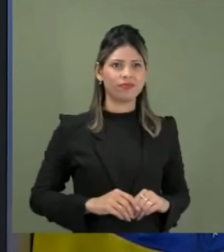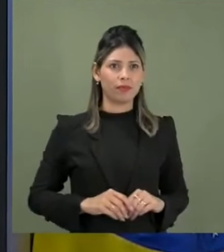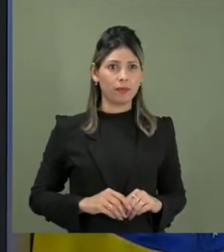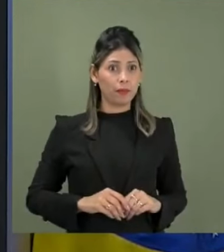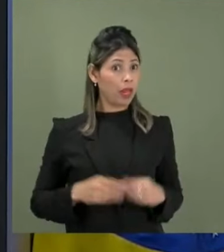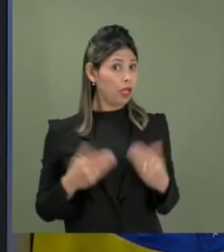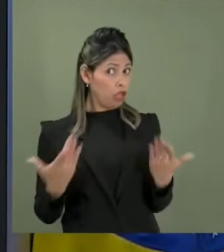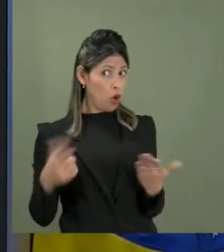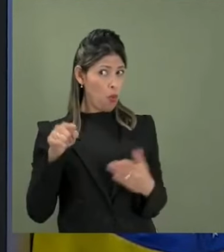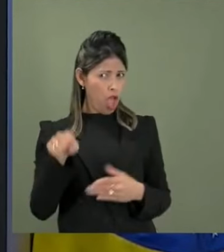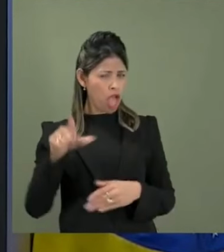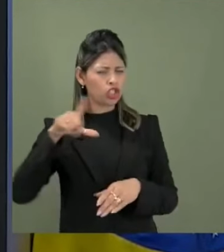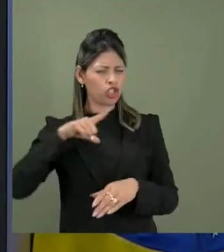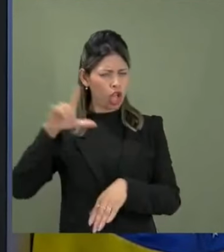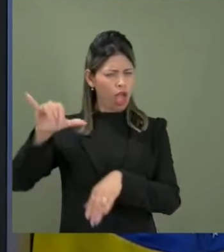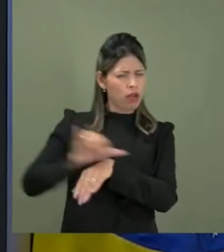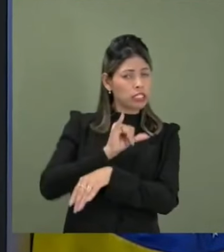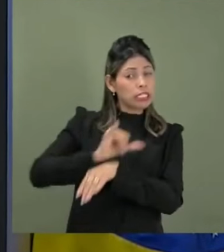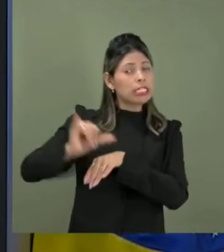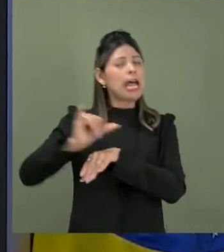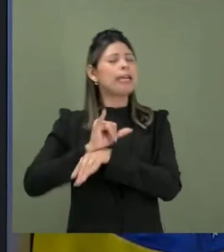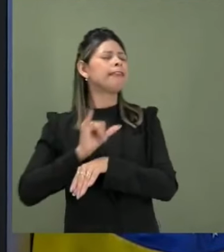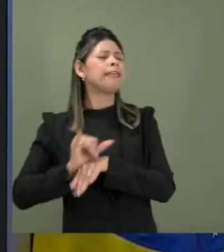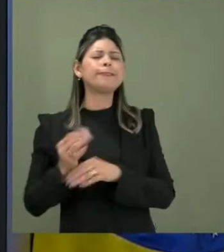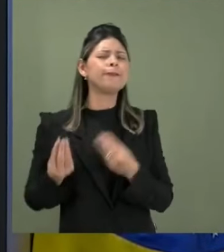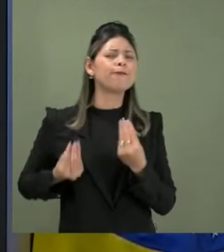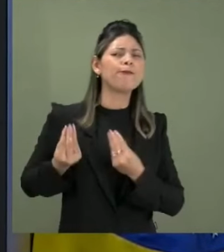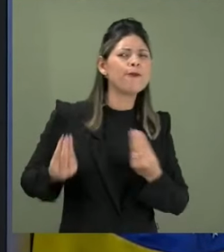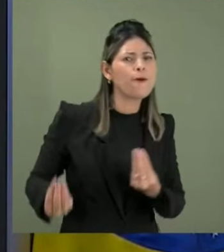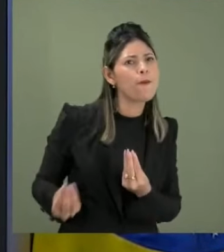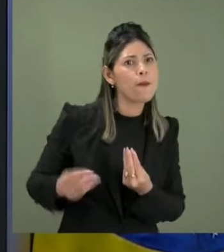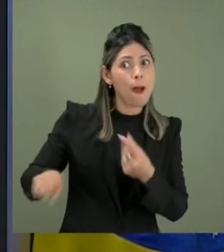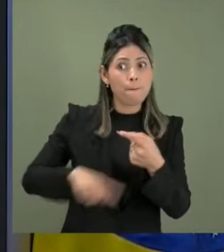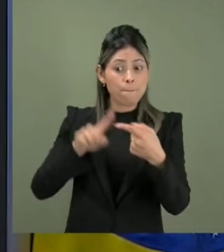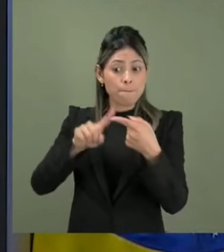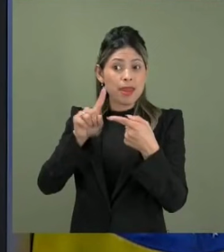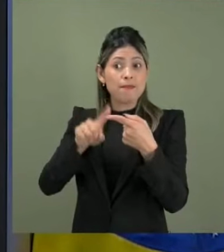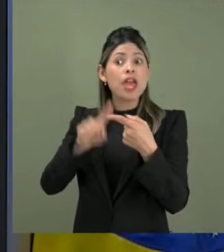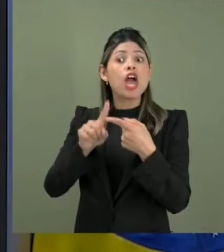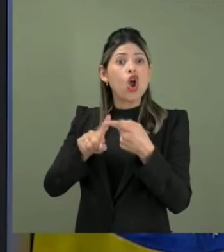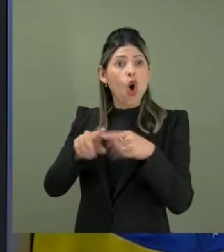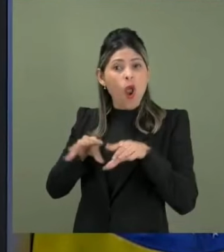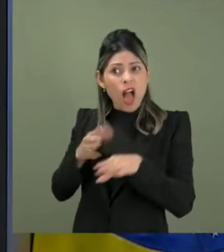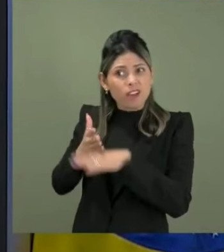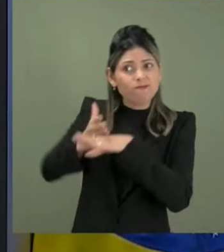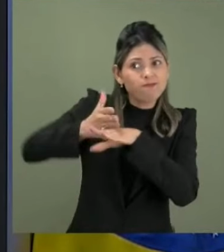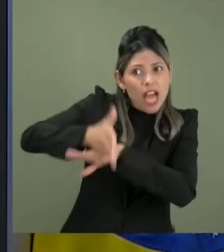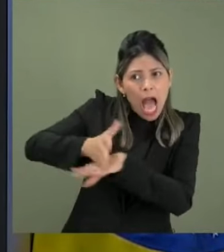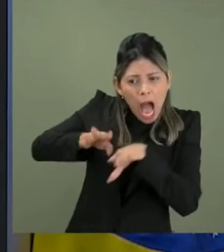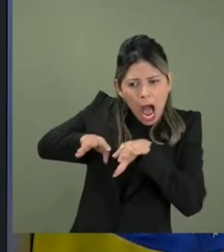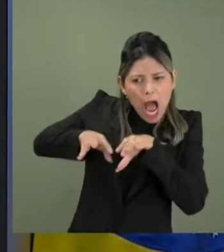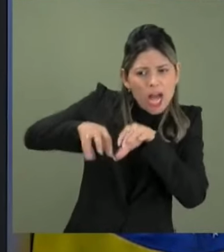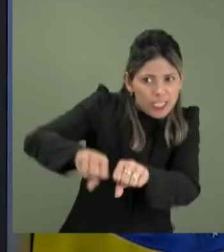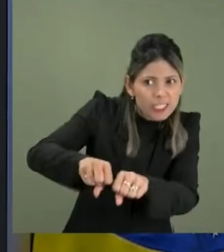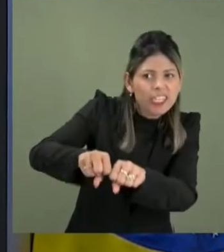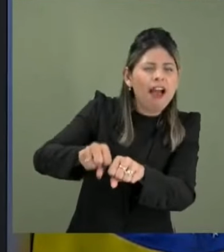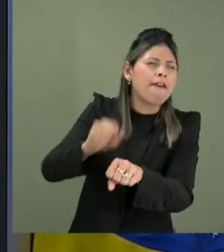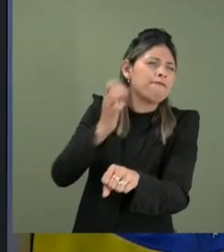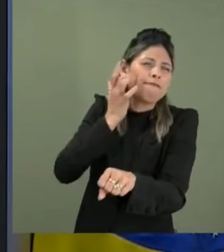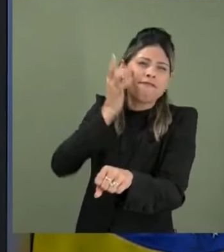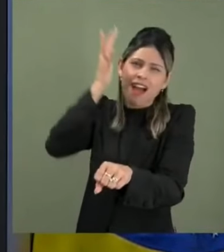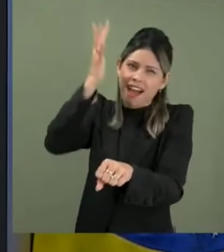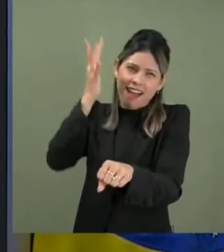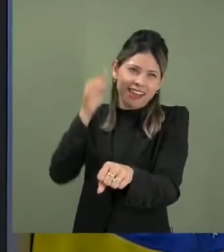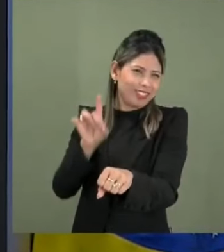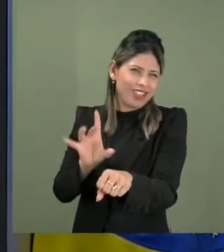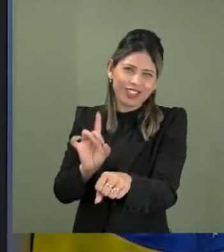Eles tinham uma estratégia. A estratégia era o seguinte: primeiro liquidar o interior da Hungria, que era mais fácil, porque